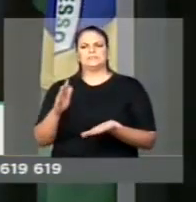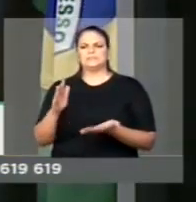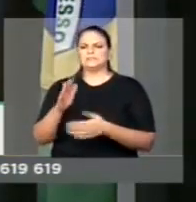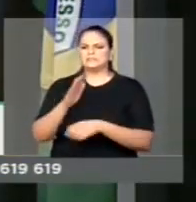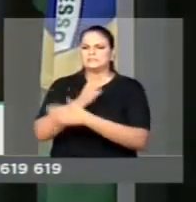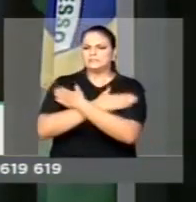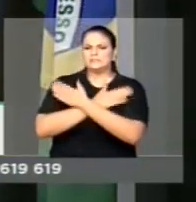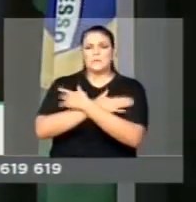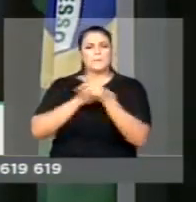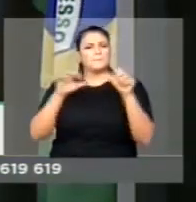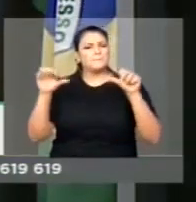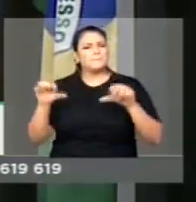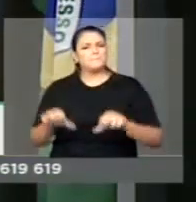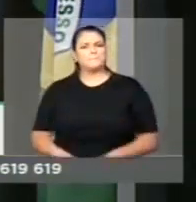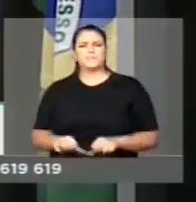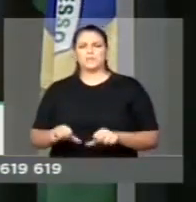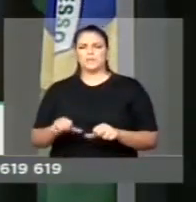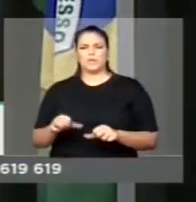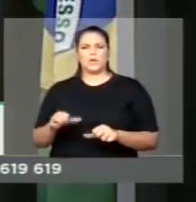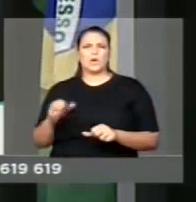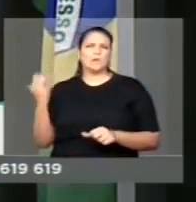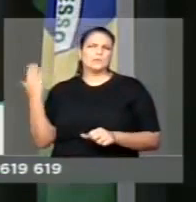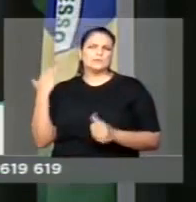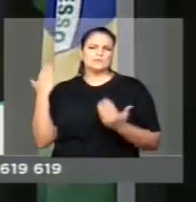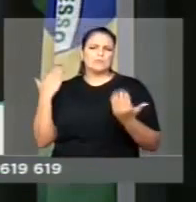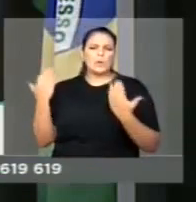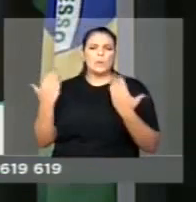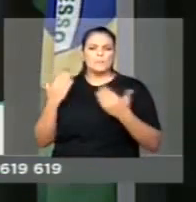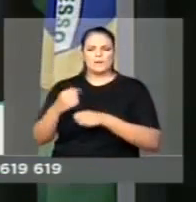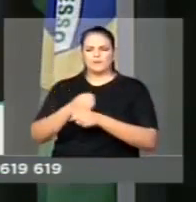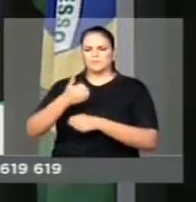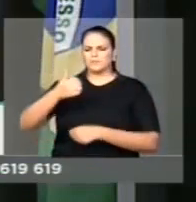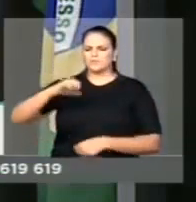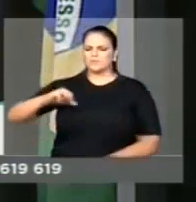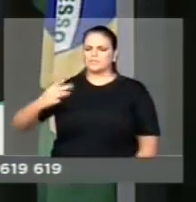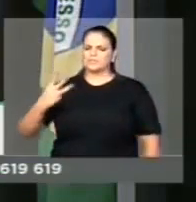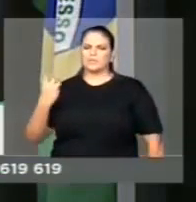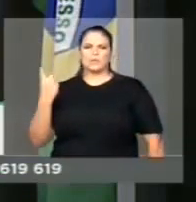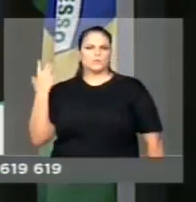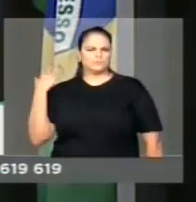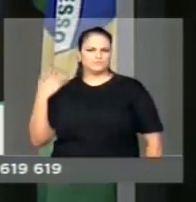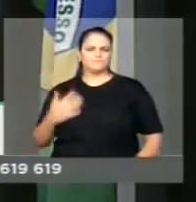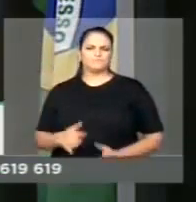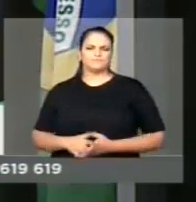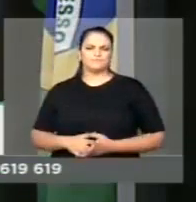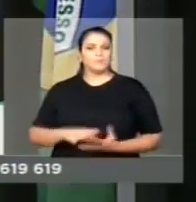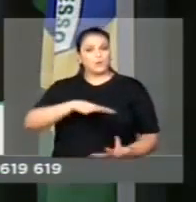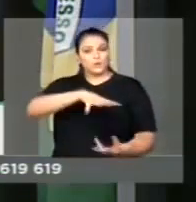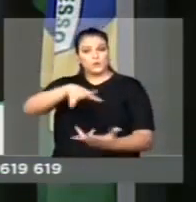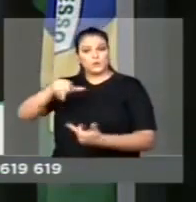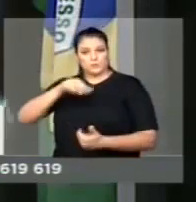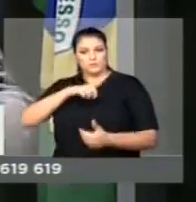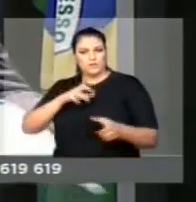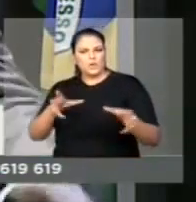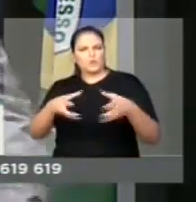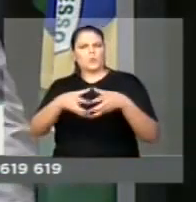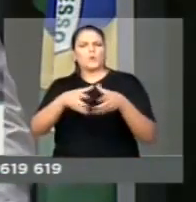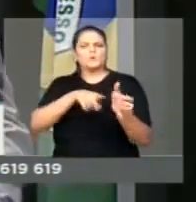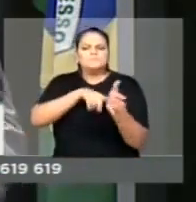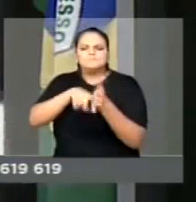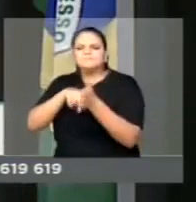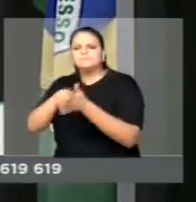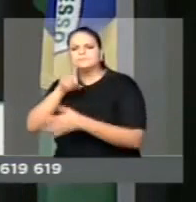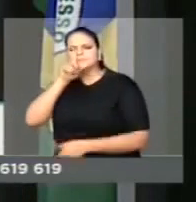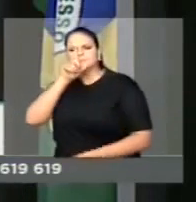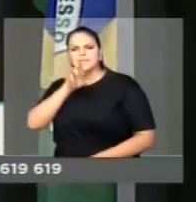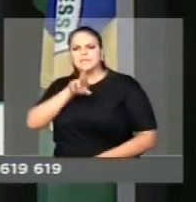desde 1931. O rebaixamento do Brasil pelas agências de classificação de risco afastará ainda mais os